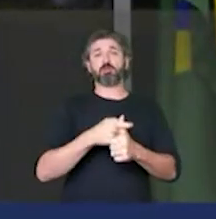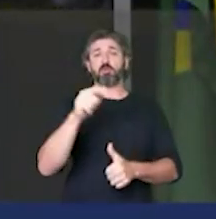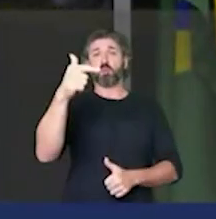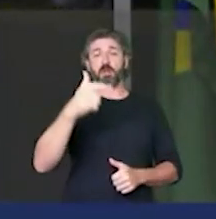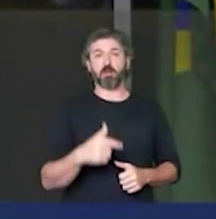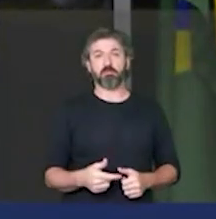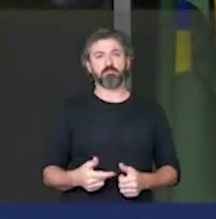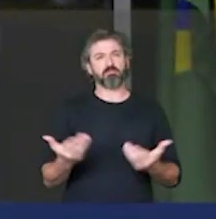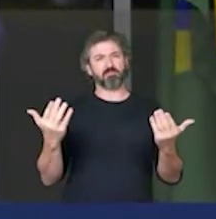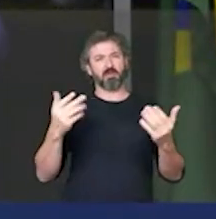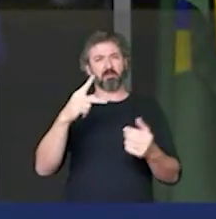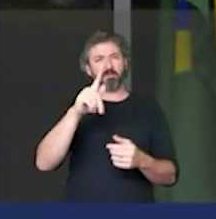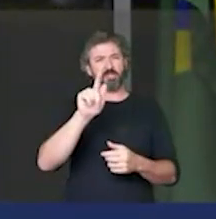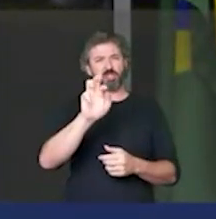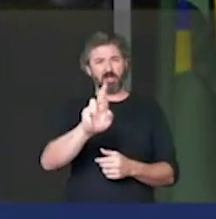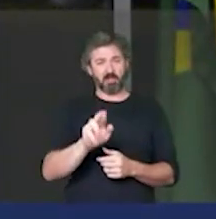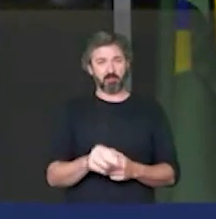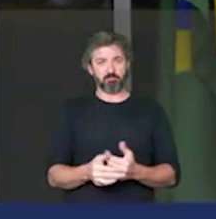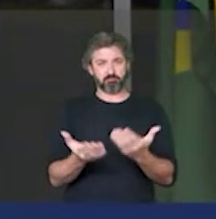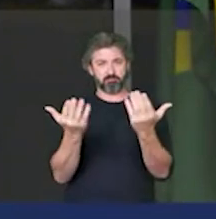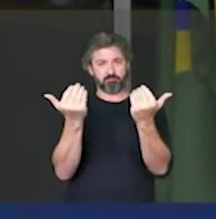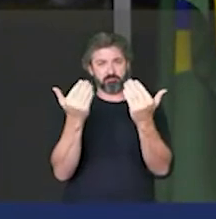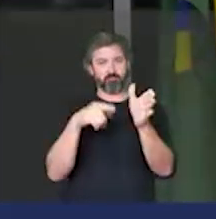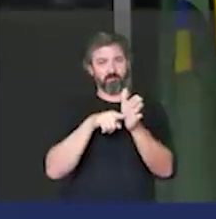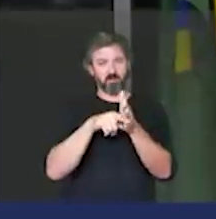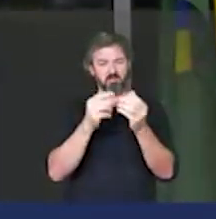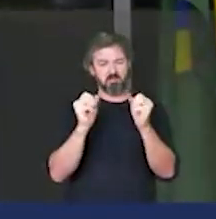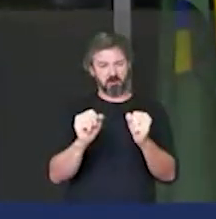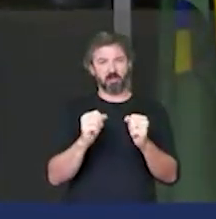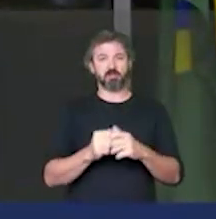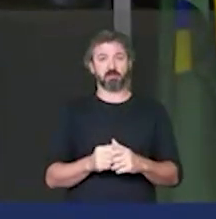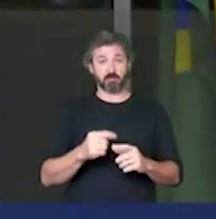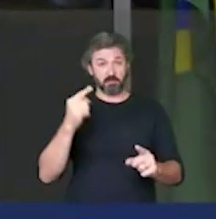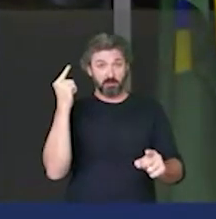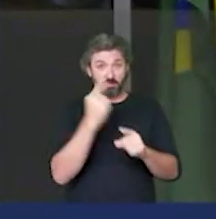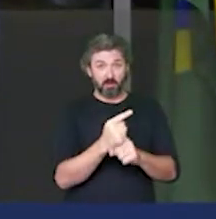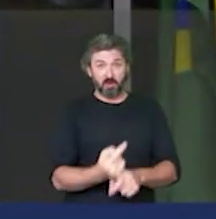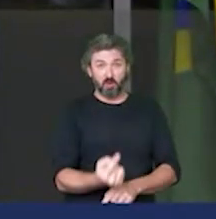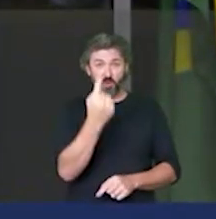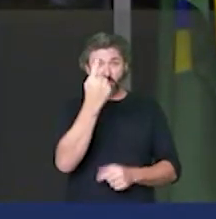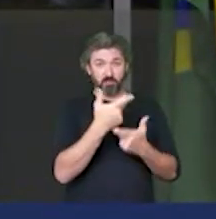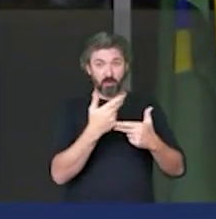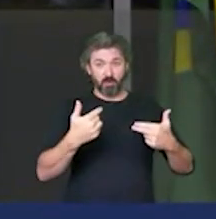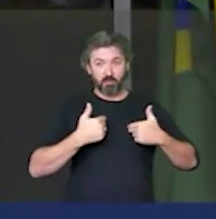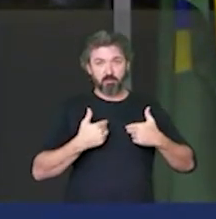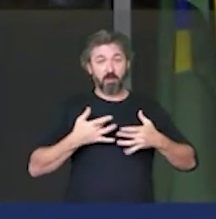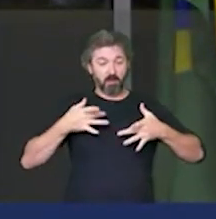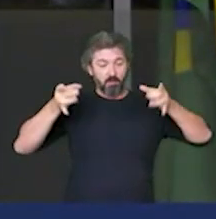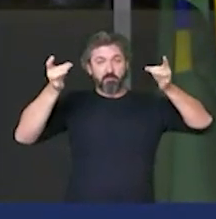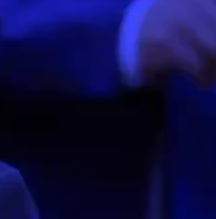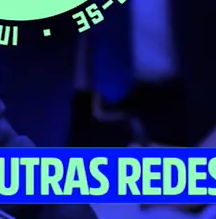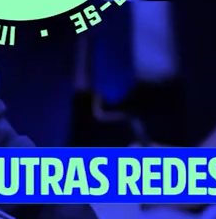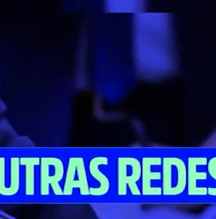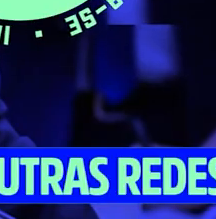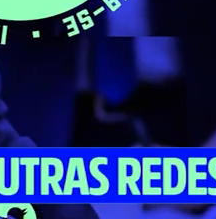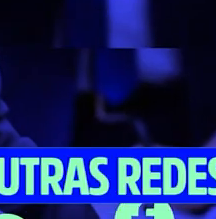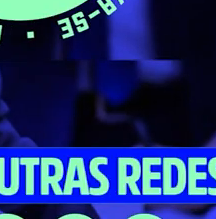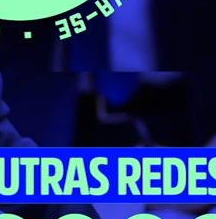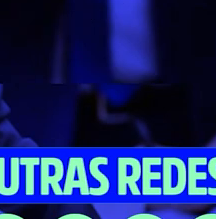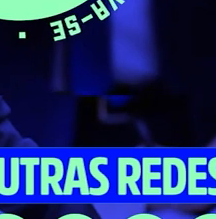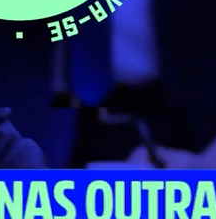ninguém. Portanto, PGR, continue me investigando. O dia que você encontrar alguma coisa, eu renuncio o meu mandato.